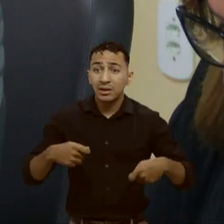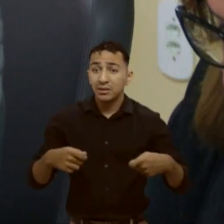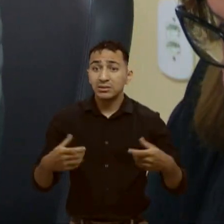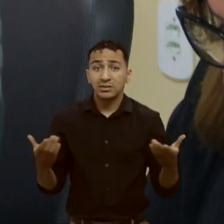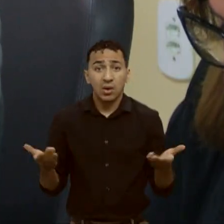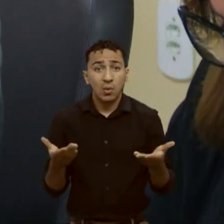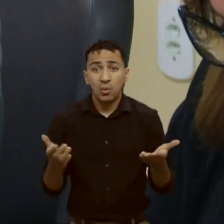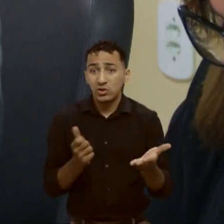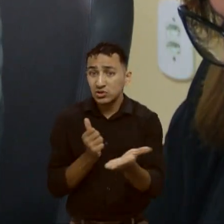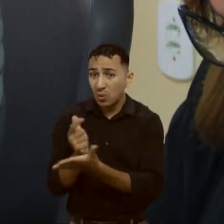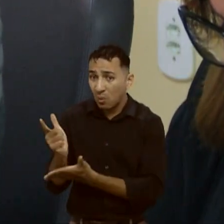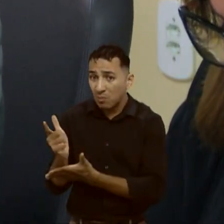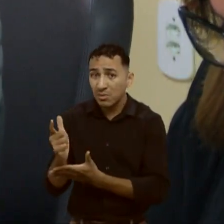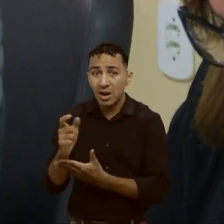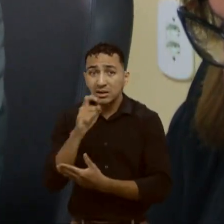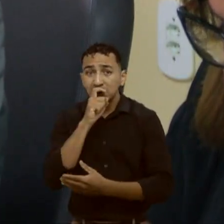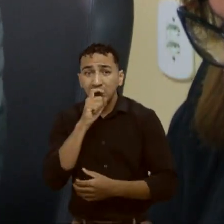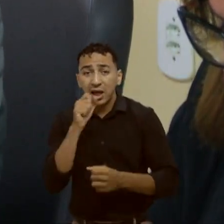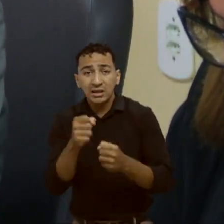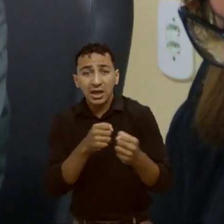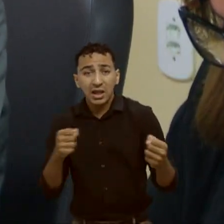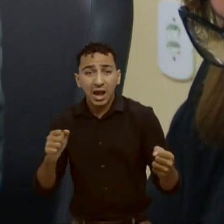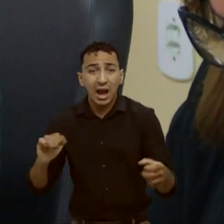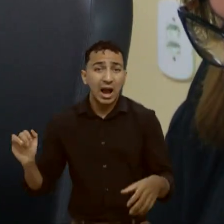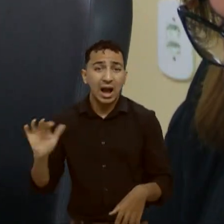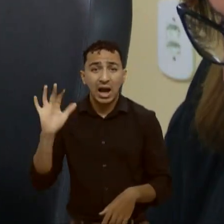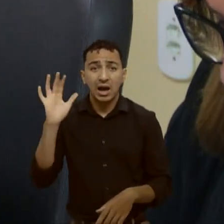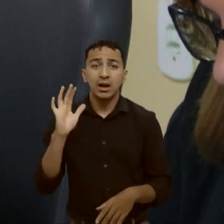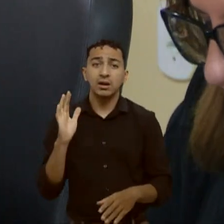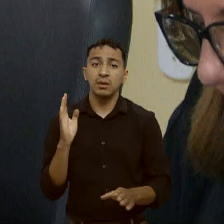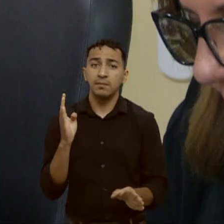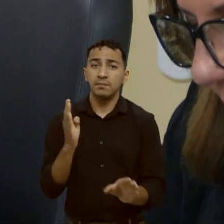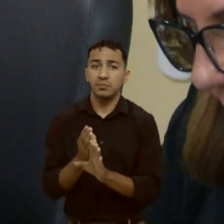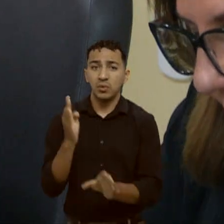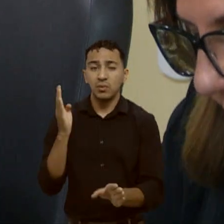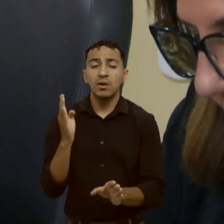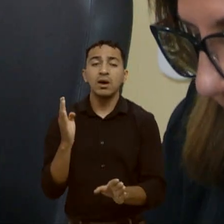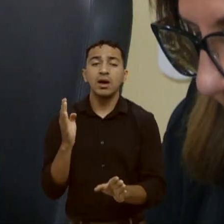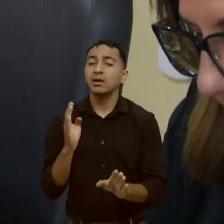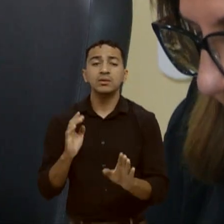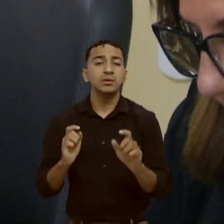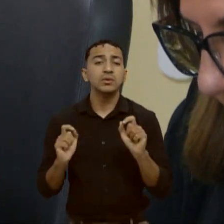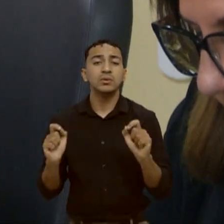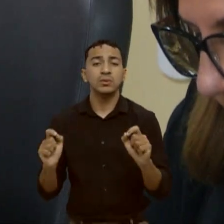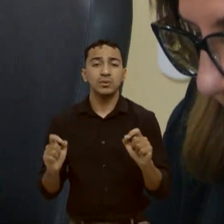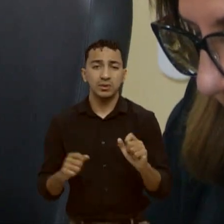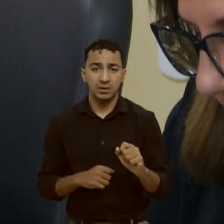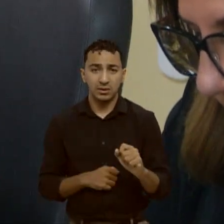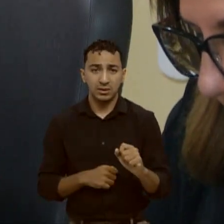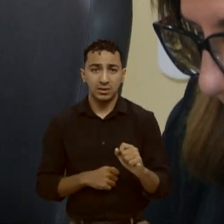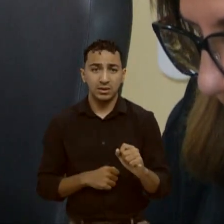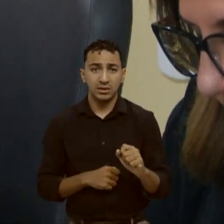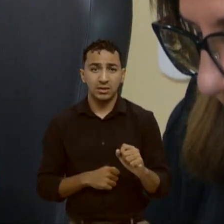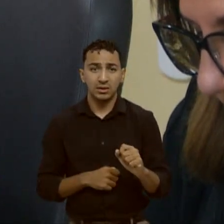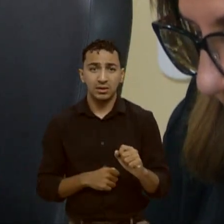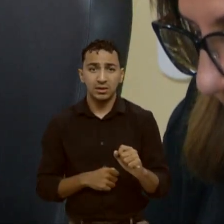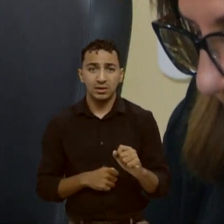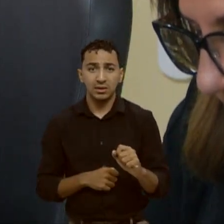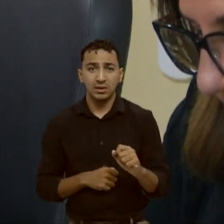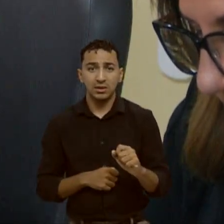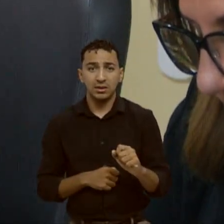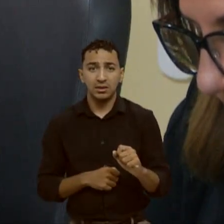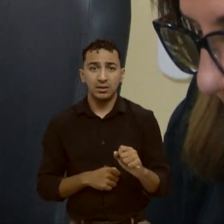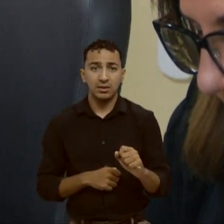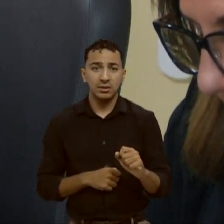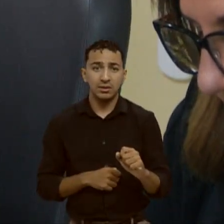cara. Por quê? Por uma pretensão de criar-se uma